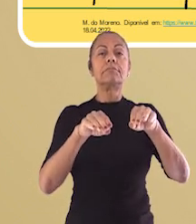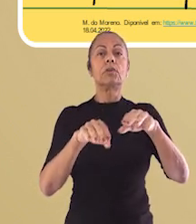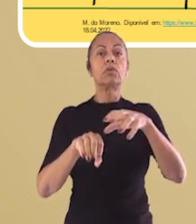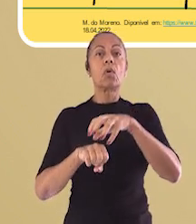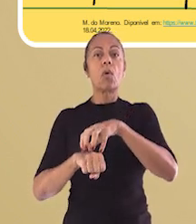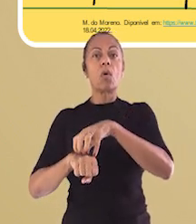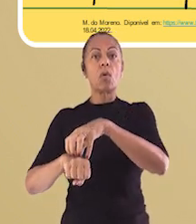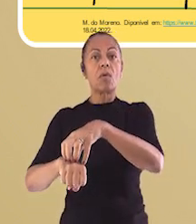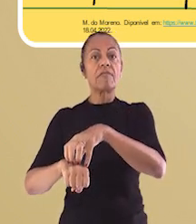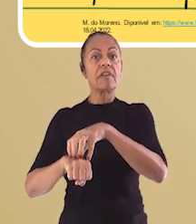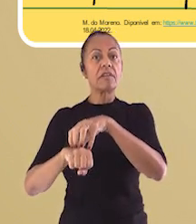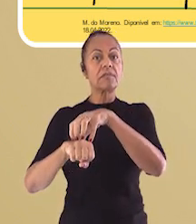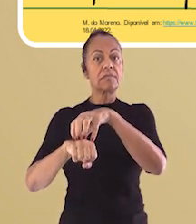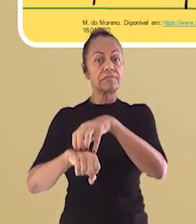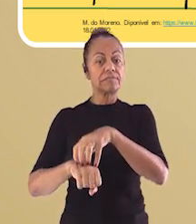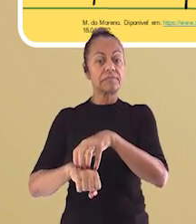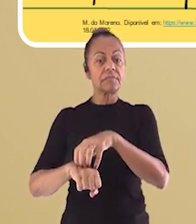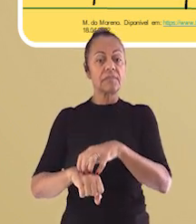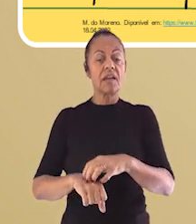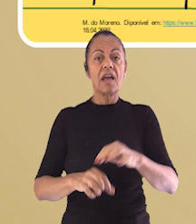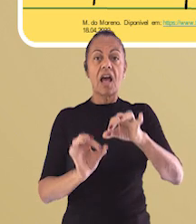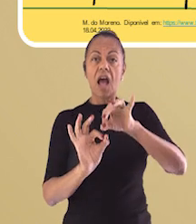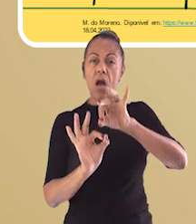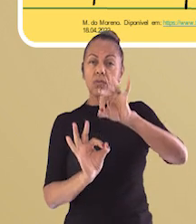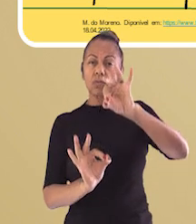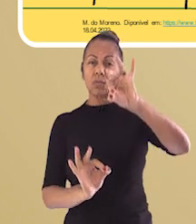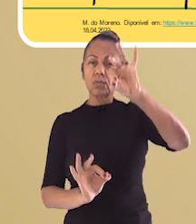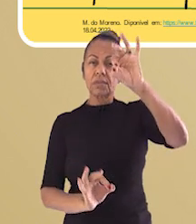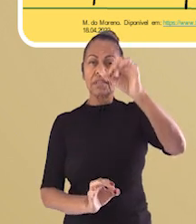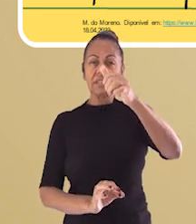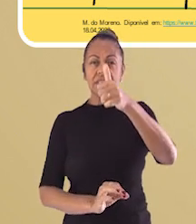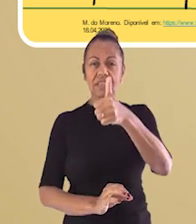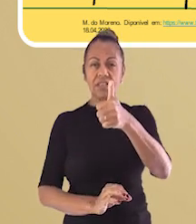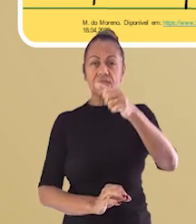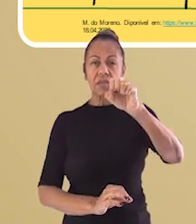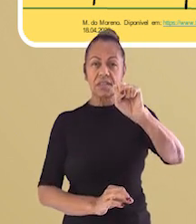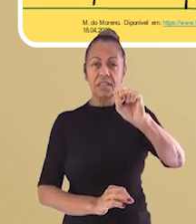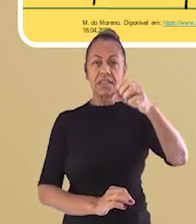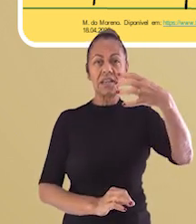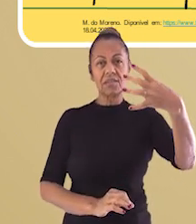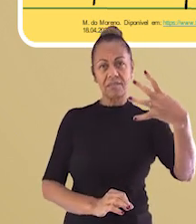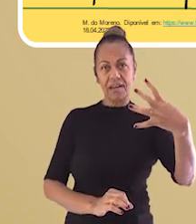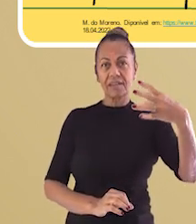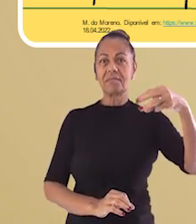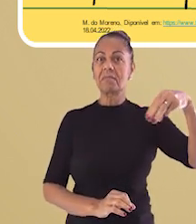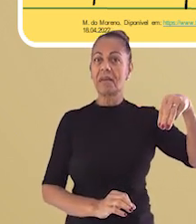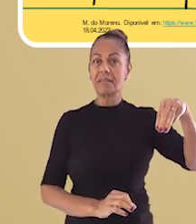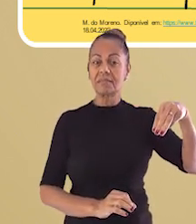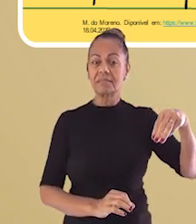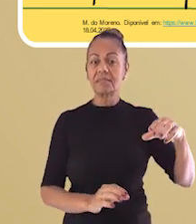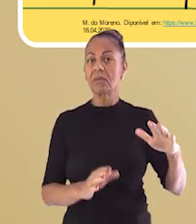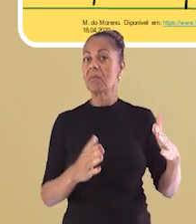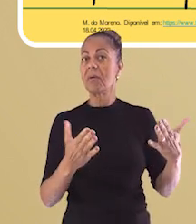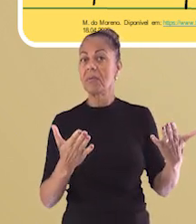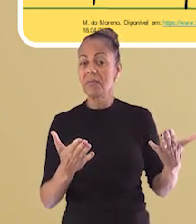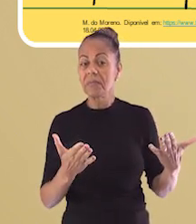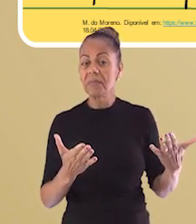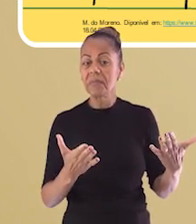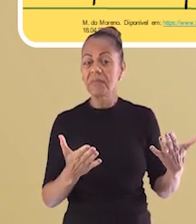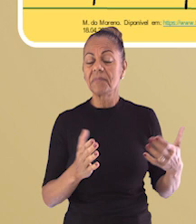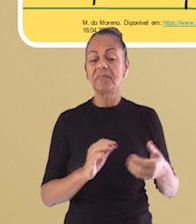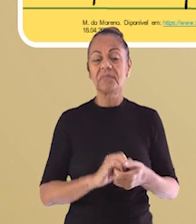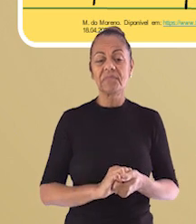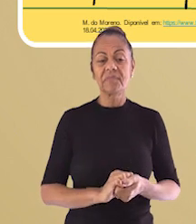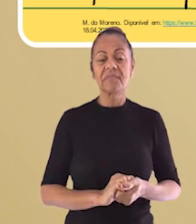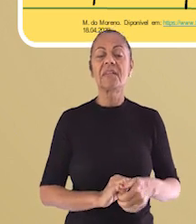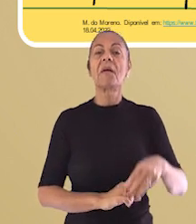de 184 metros. Agora ficou fácil, hein? Qual formação do relevo tem até 300 metros?